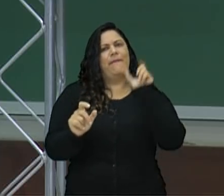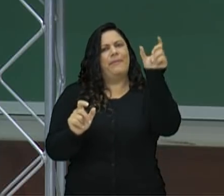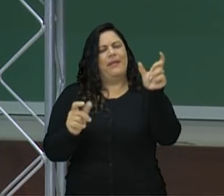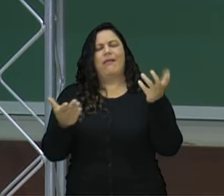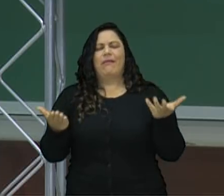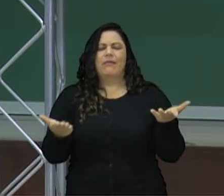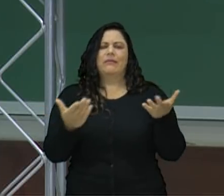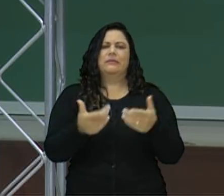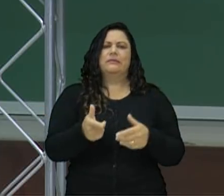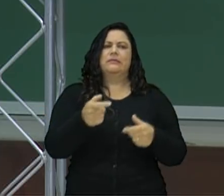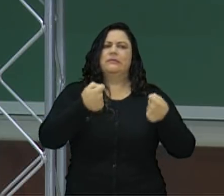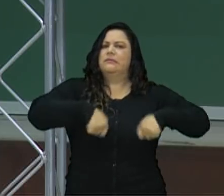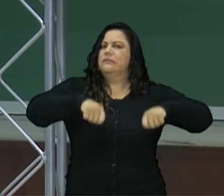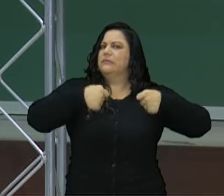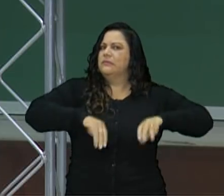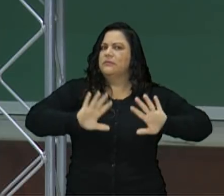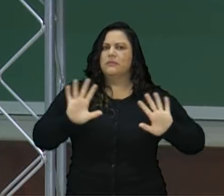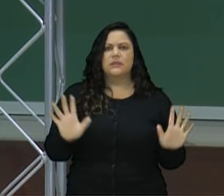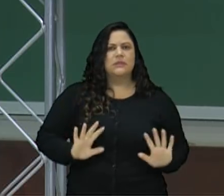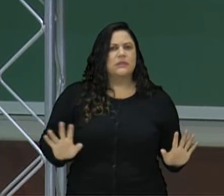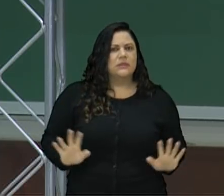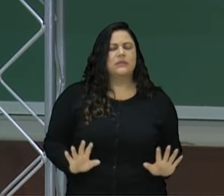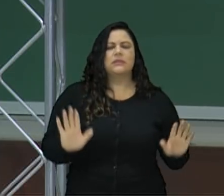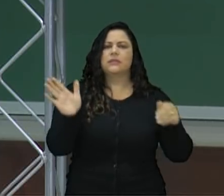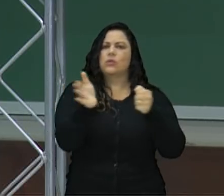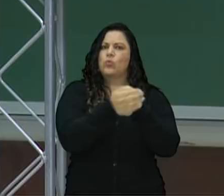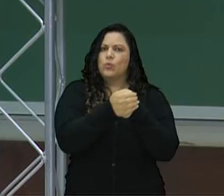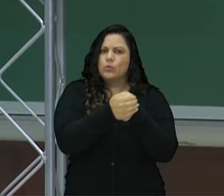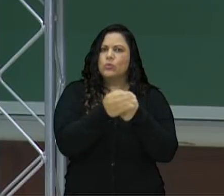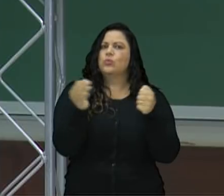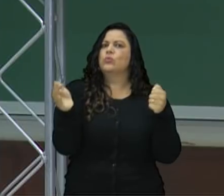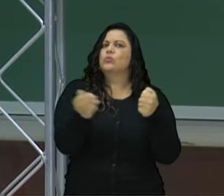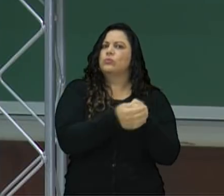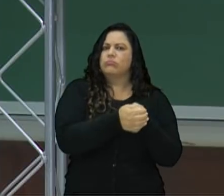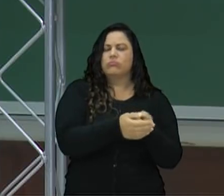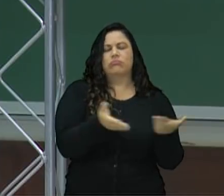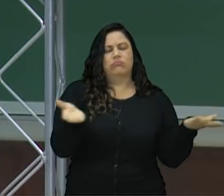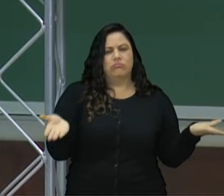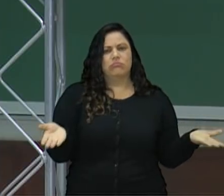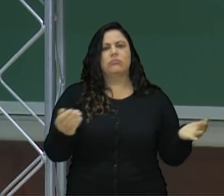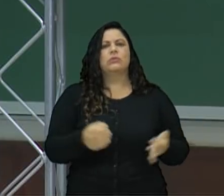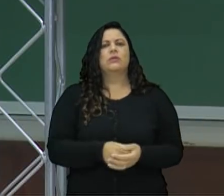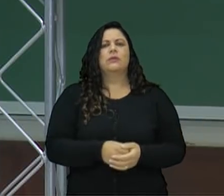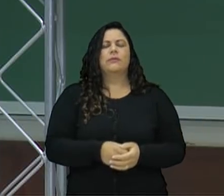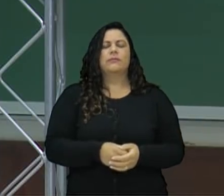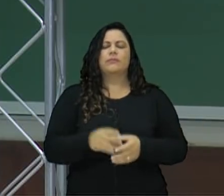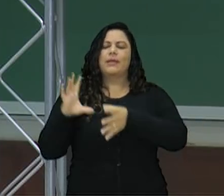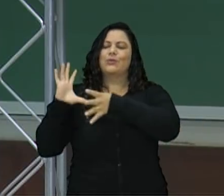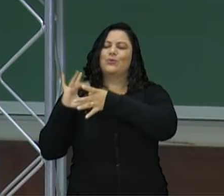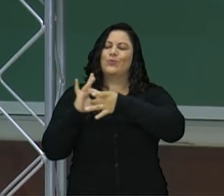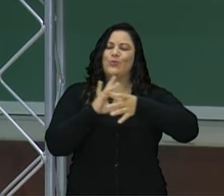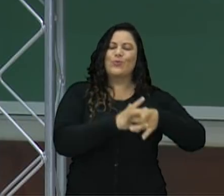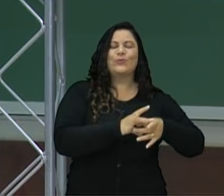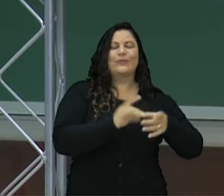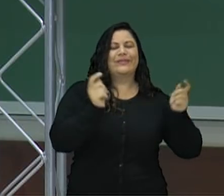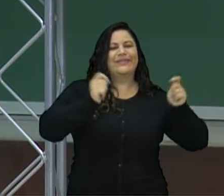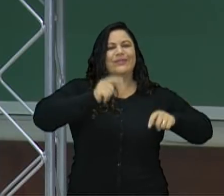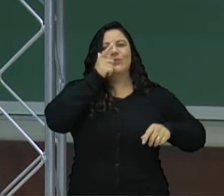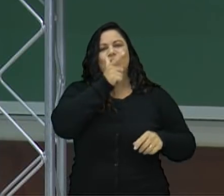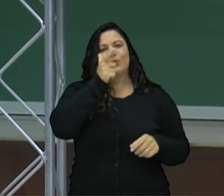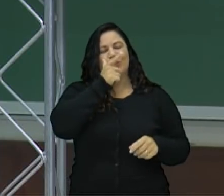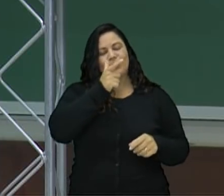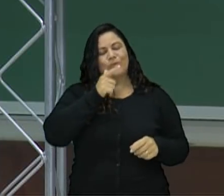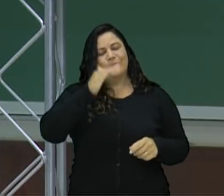essa forma verbal ela foi omitida, ela é desnecessária, para que o leitor compreenda ali a frase, né? Compreenda